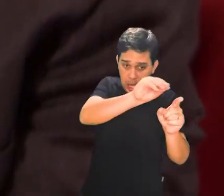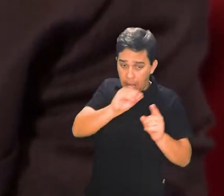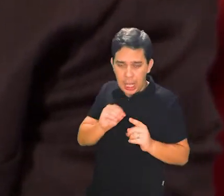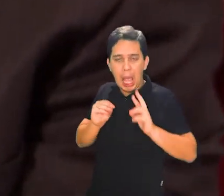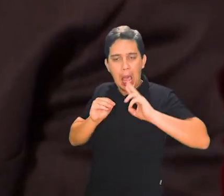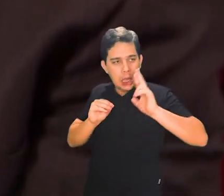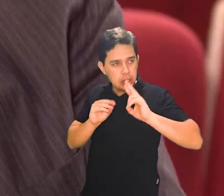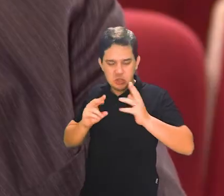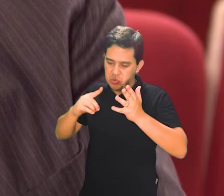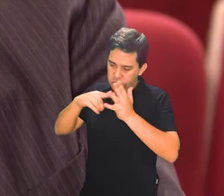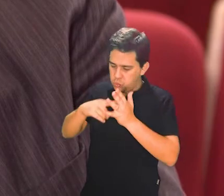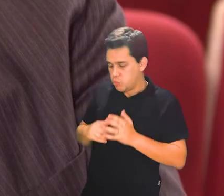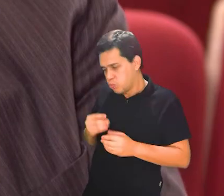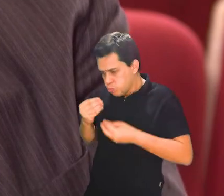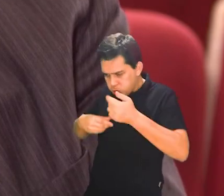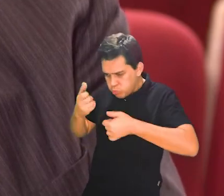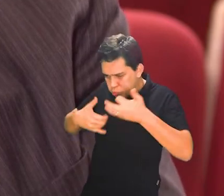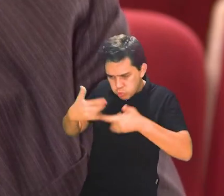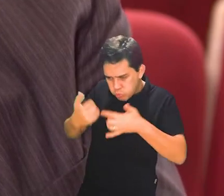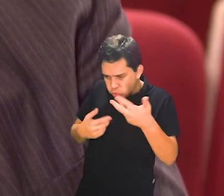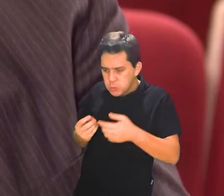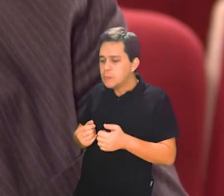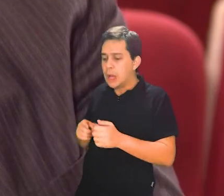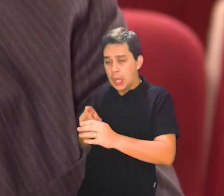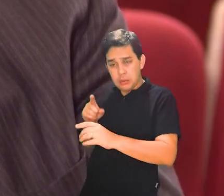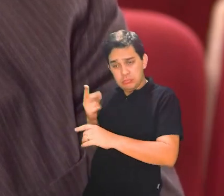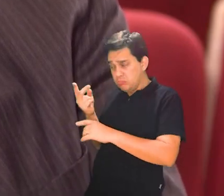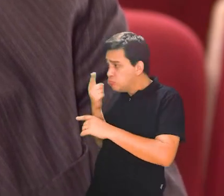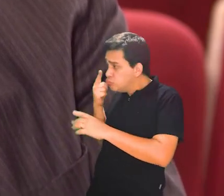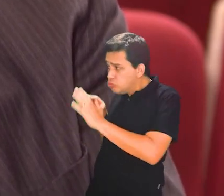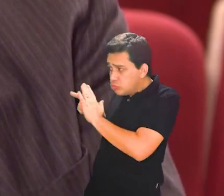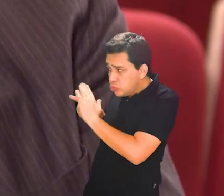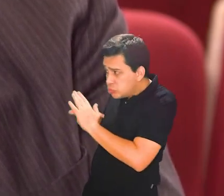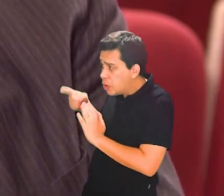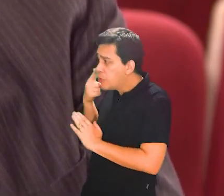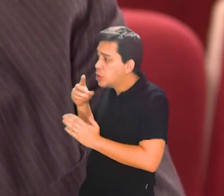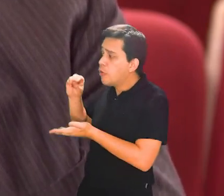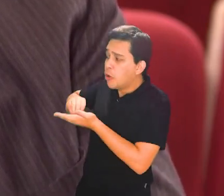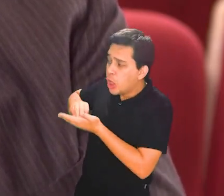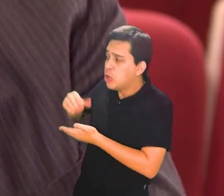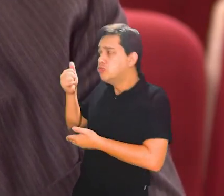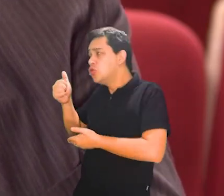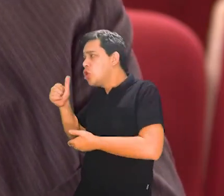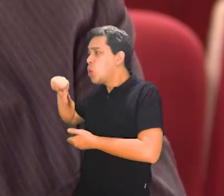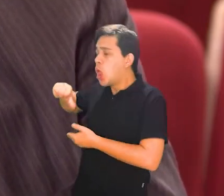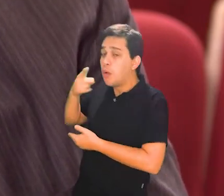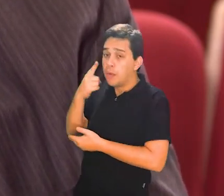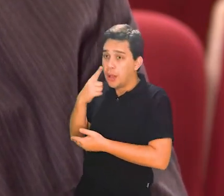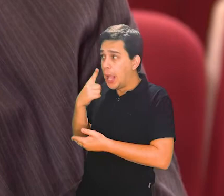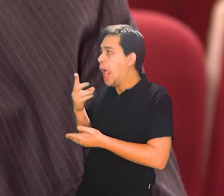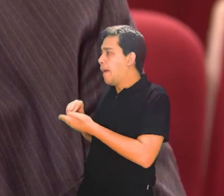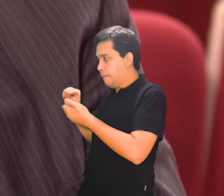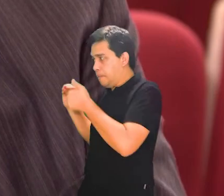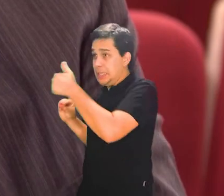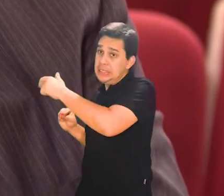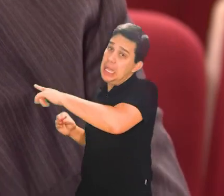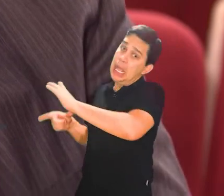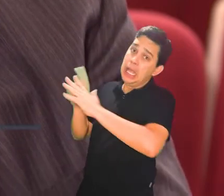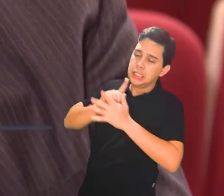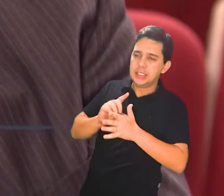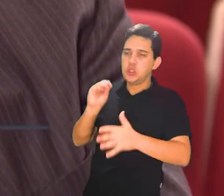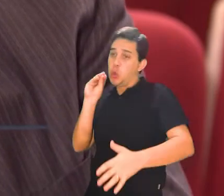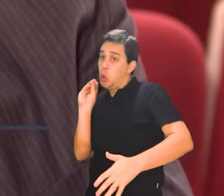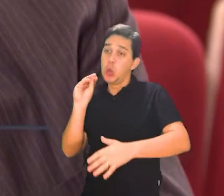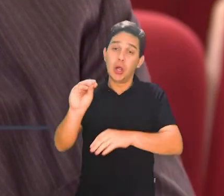nosso formulário de dados que está acessível no nosso portal, o cidadão vai encontrar diversas matérias que são trazidas ao Ministério Público.